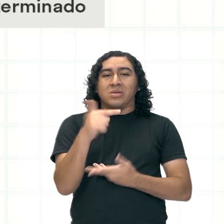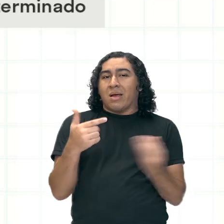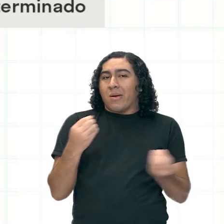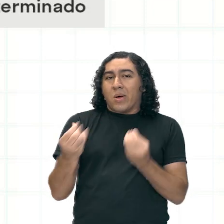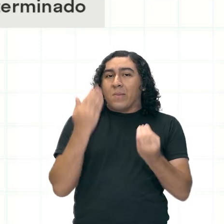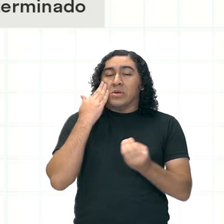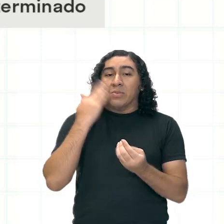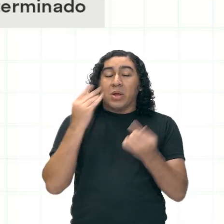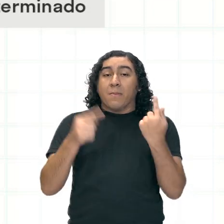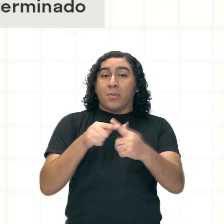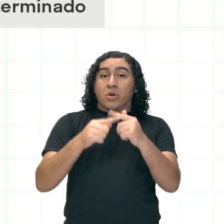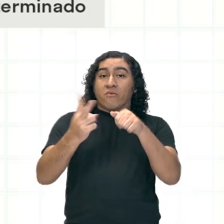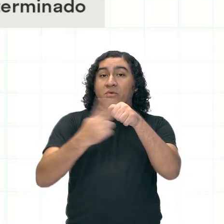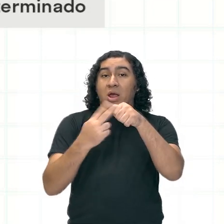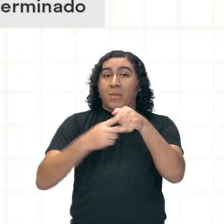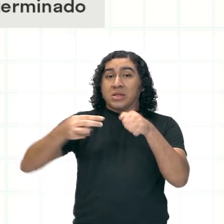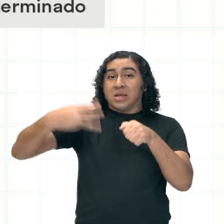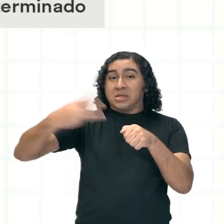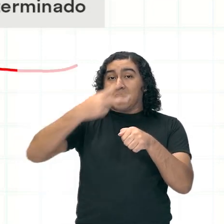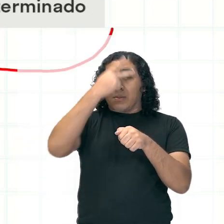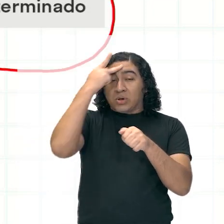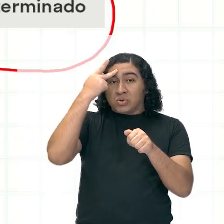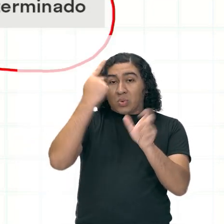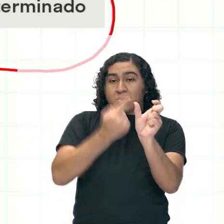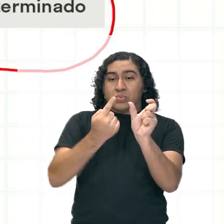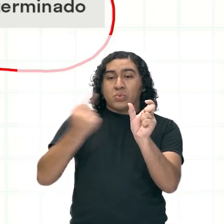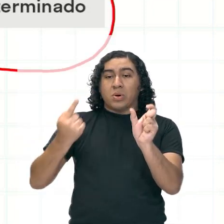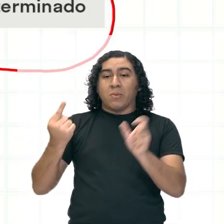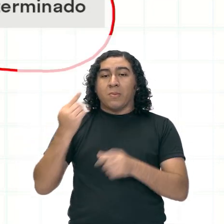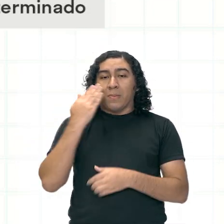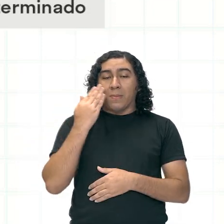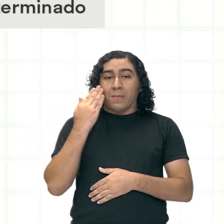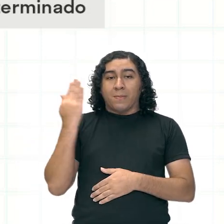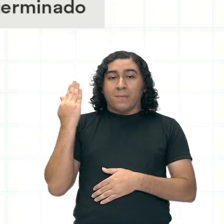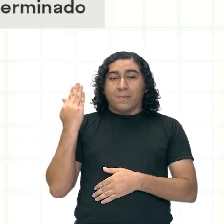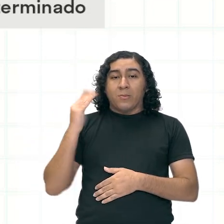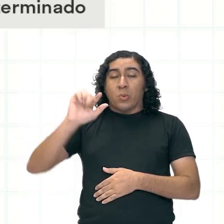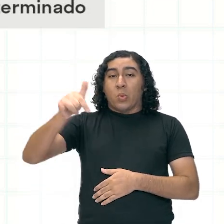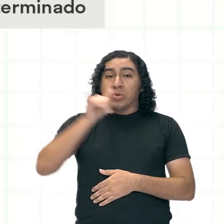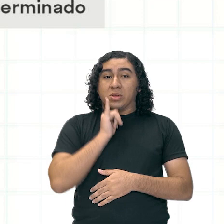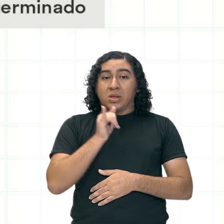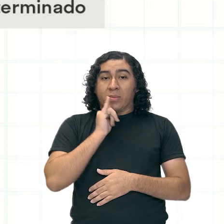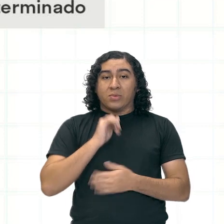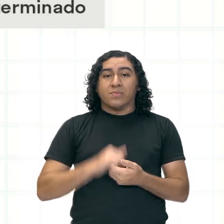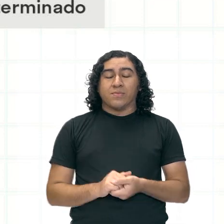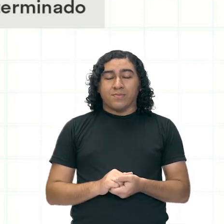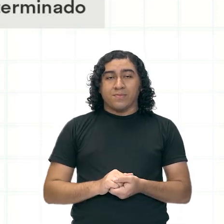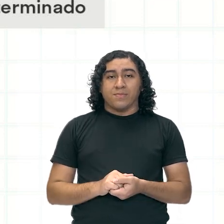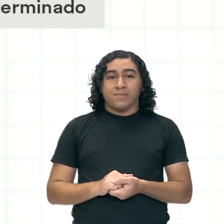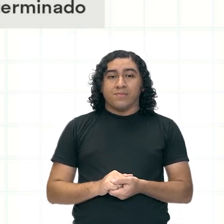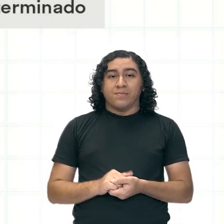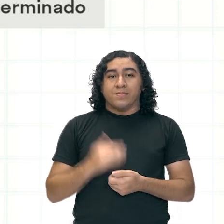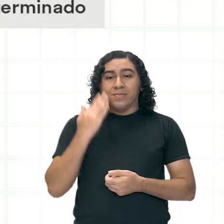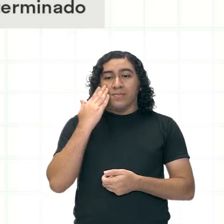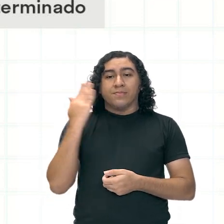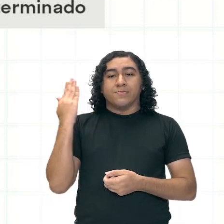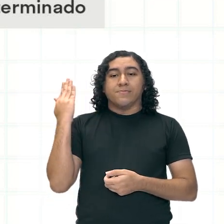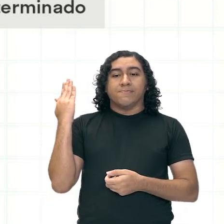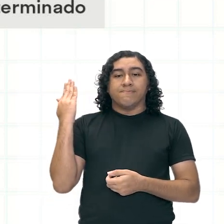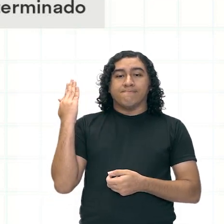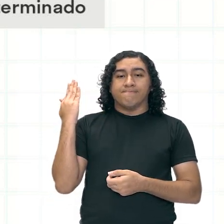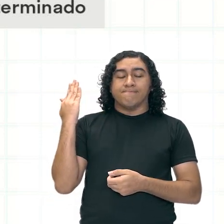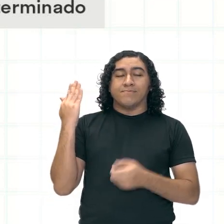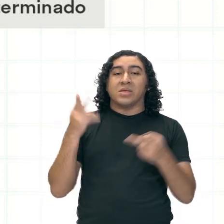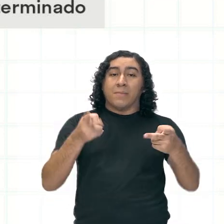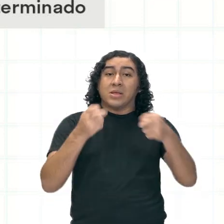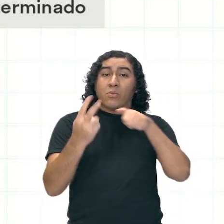do plural, ok? Sujeito indeterminado. O outro exemplo, precisa-se de vendedores.